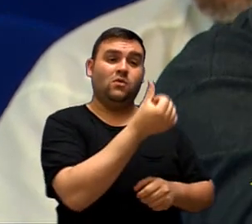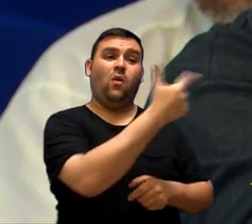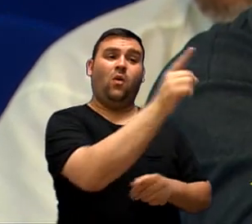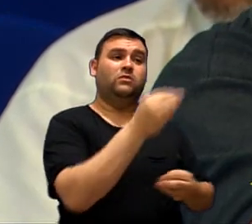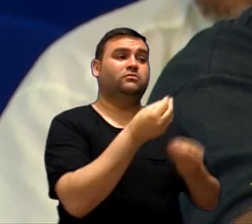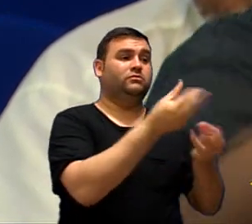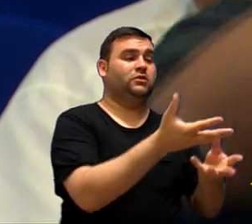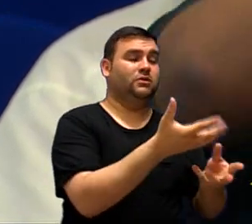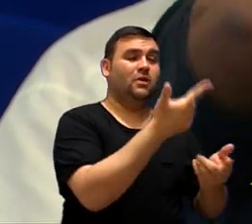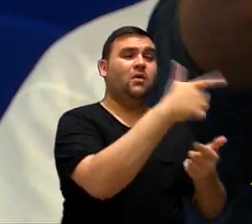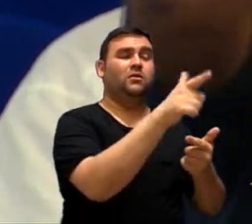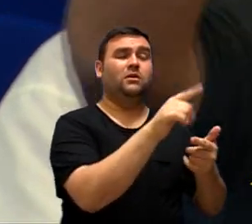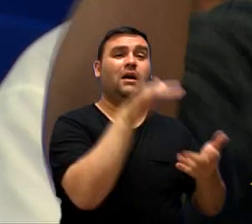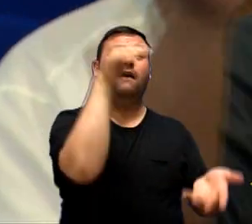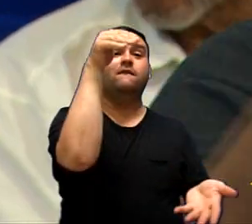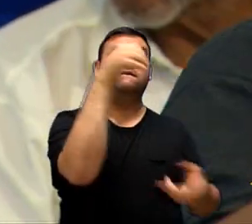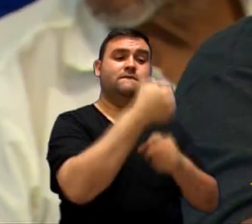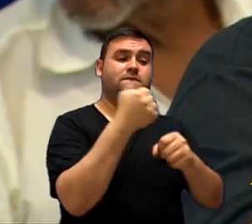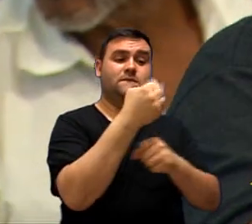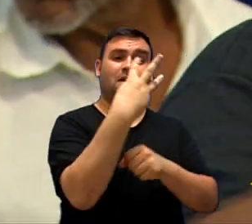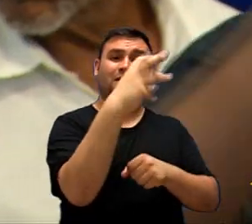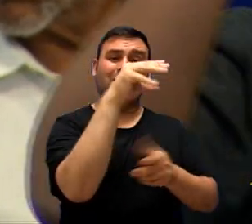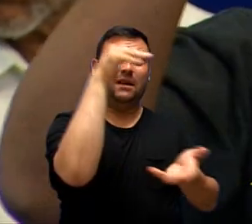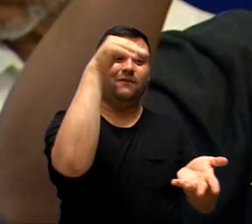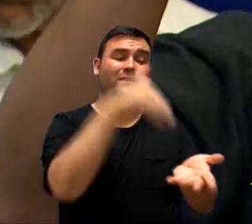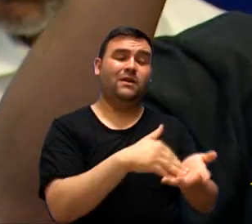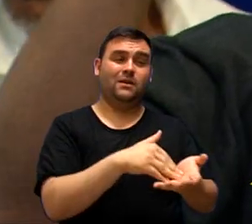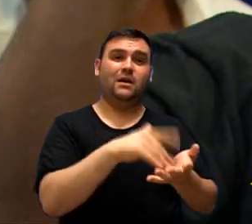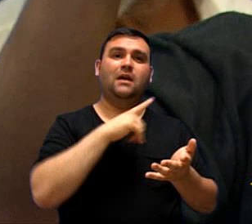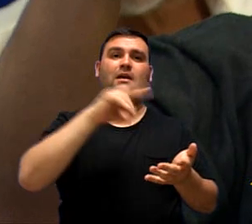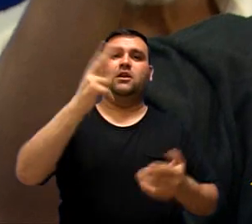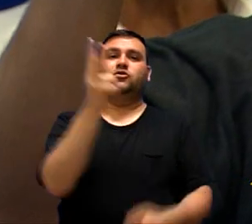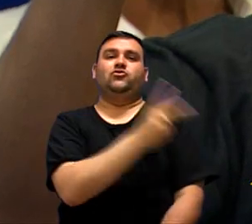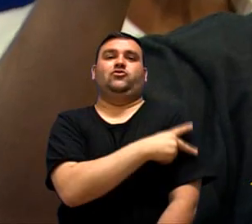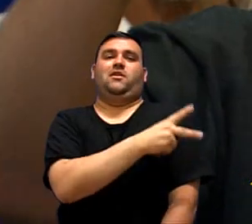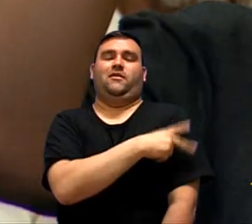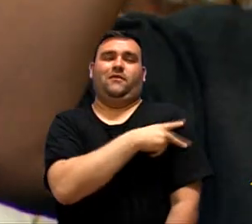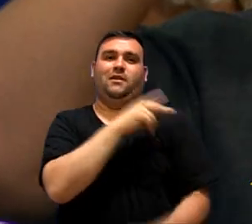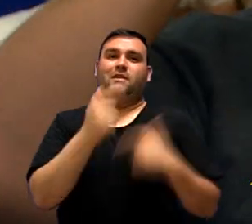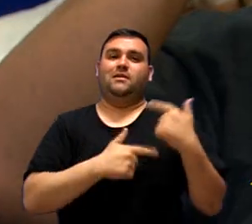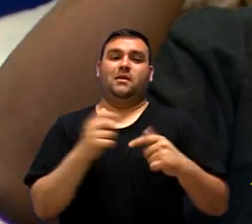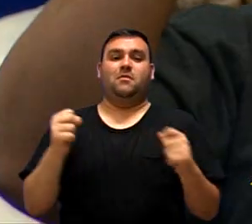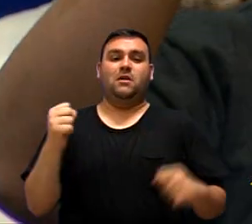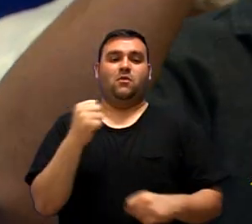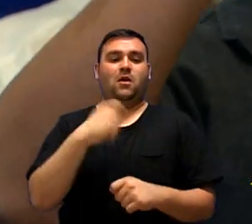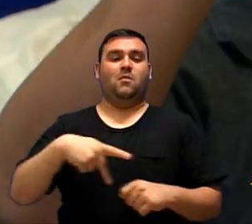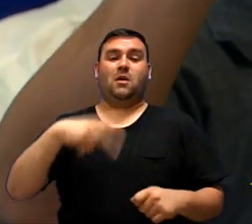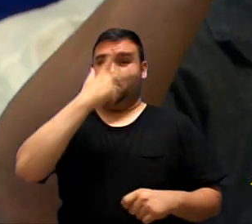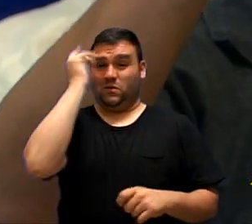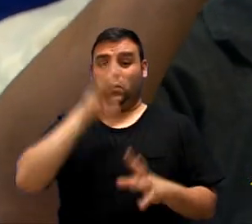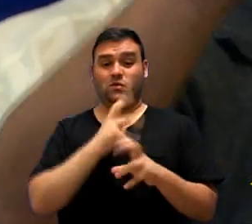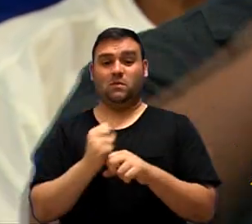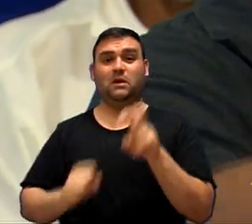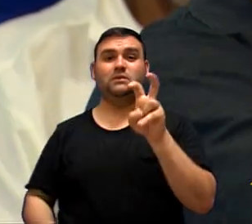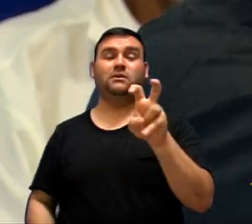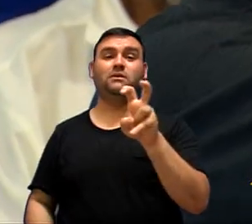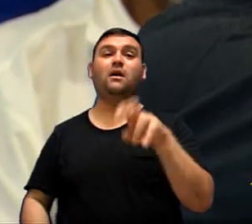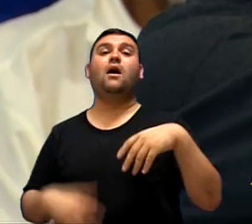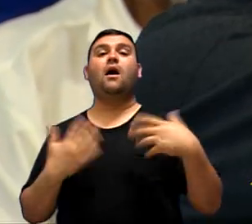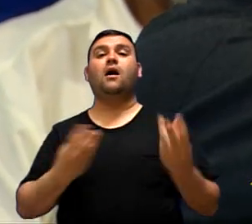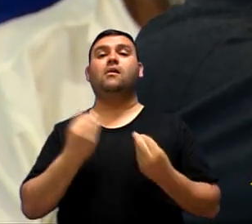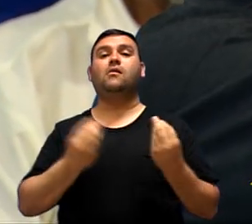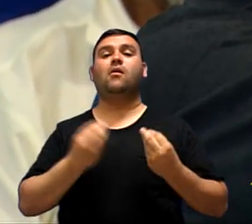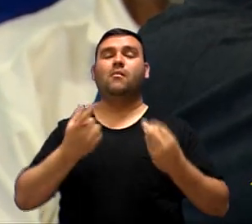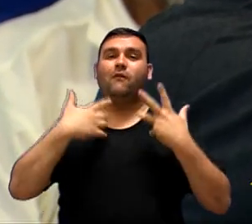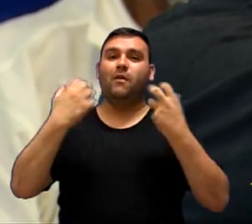outro colega, que ao final de 30 anos, um cargo de chefia aposenta 5 servidores. E aí vai pesar